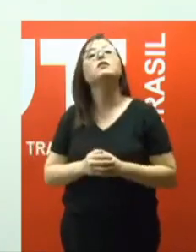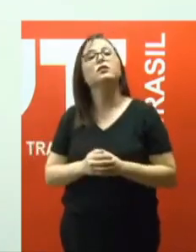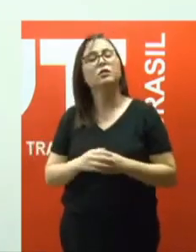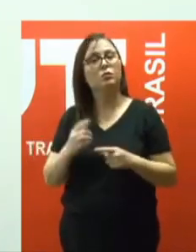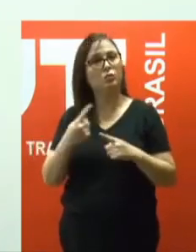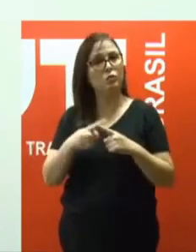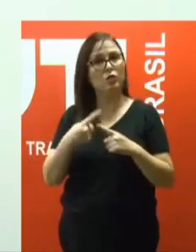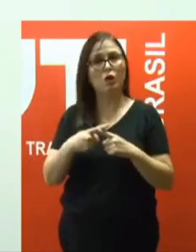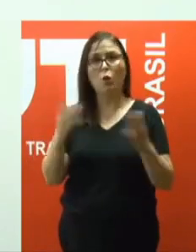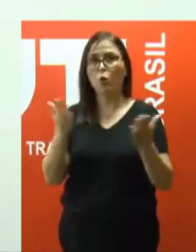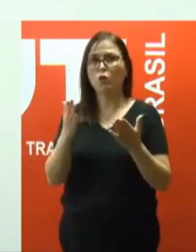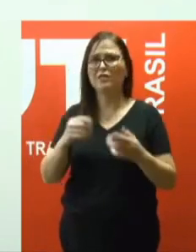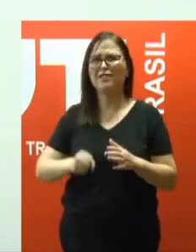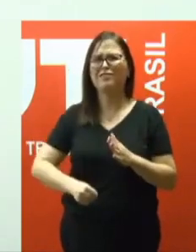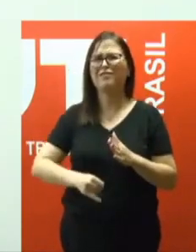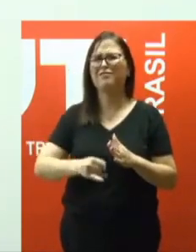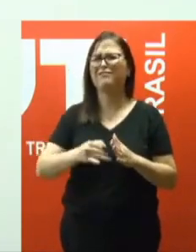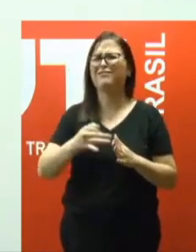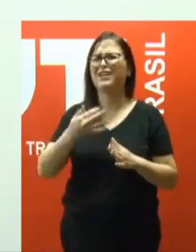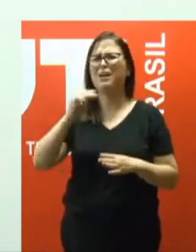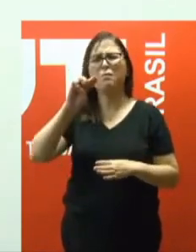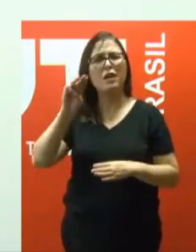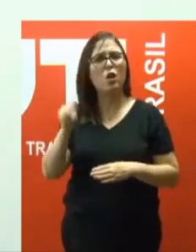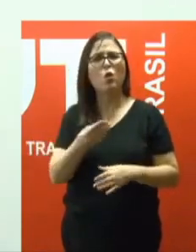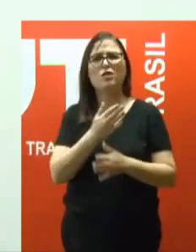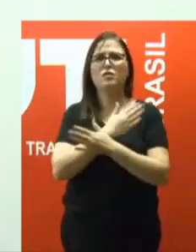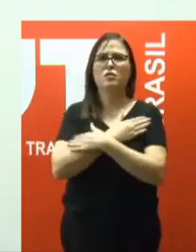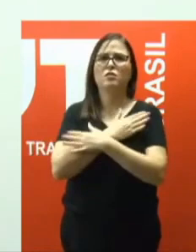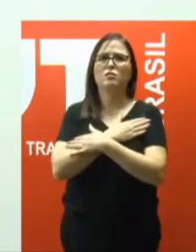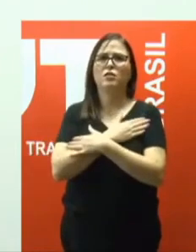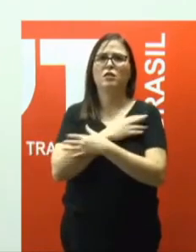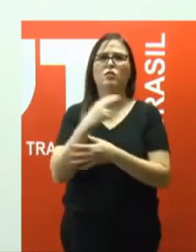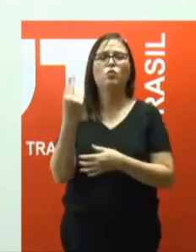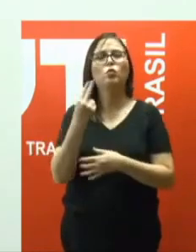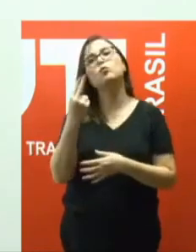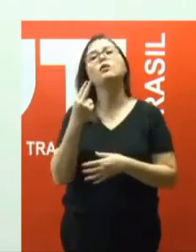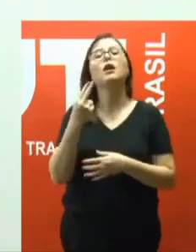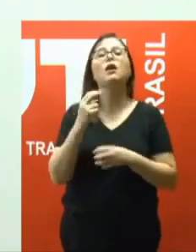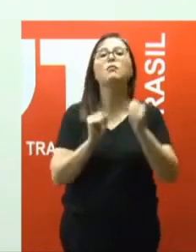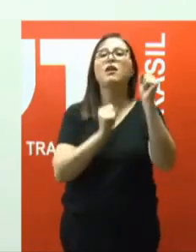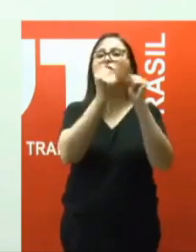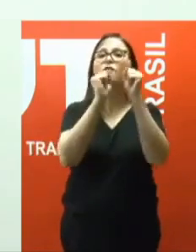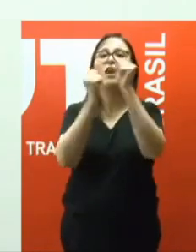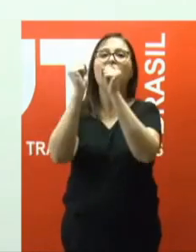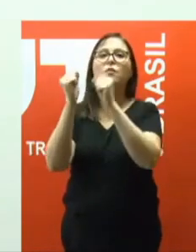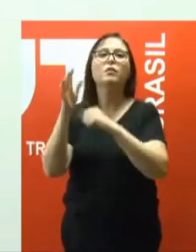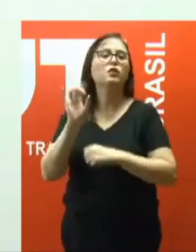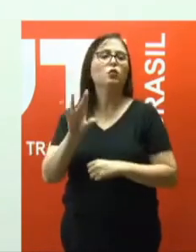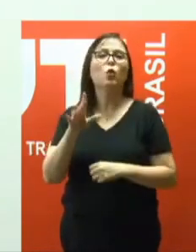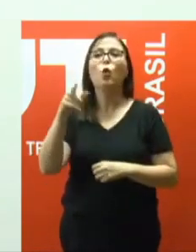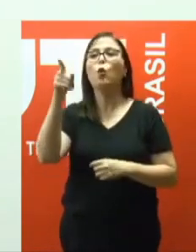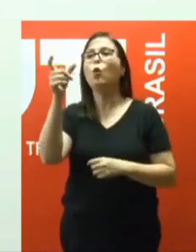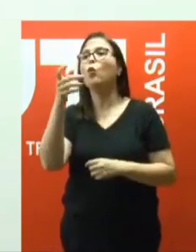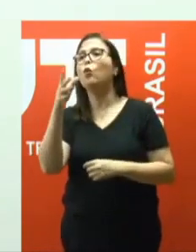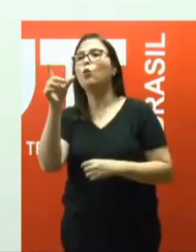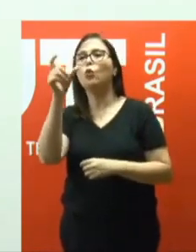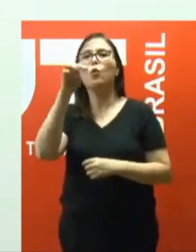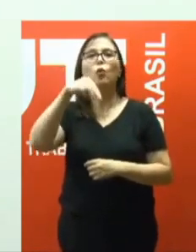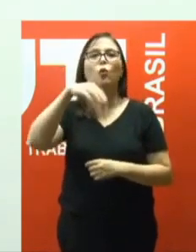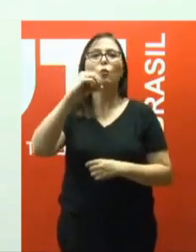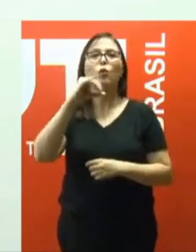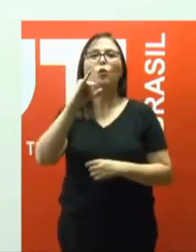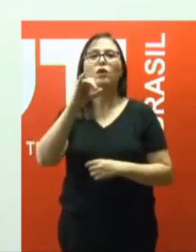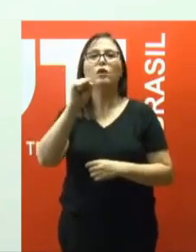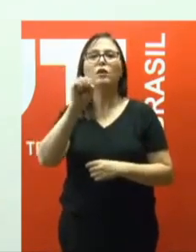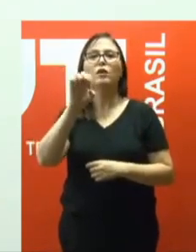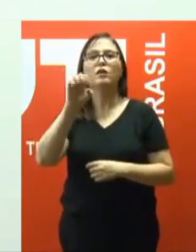tem tanta gente desempregada que não dá para a gente ir na porta de fábrica só. O Moisés está aqui. Quem não conhece aquela